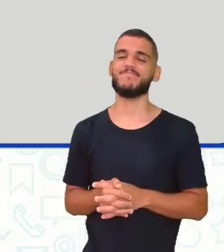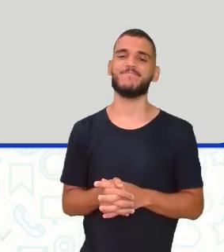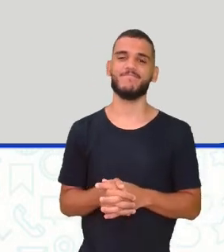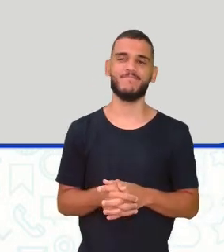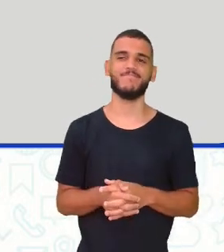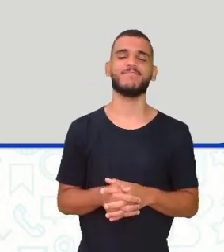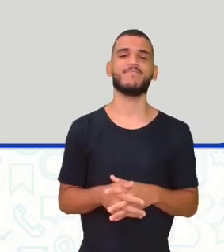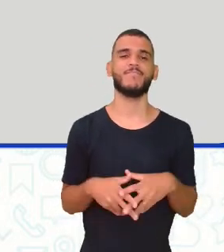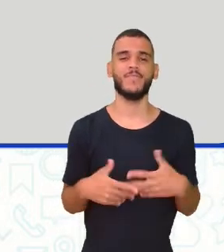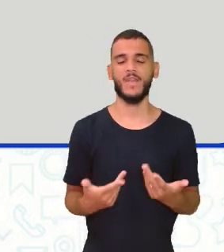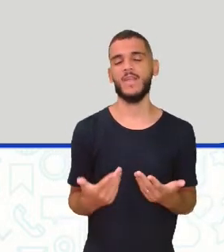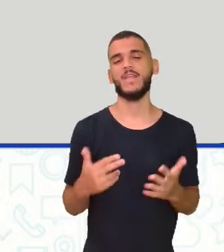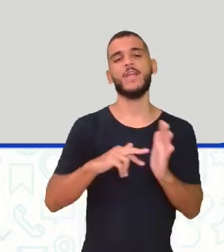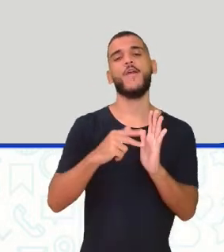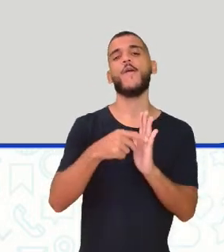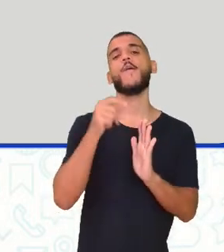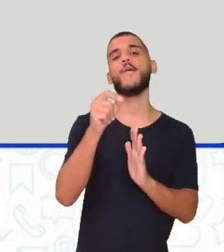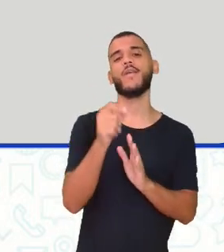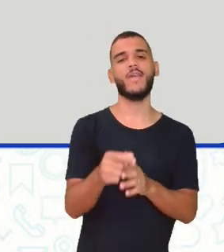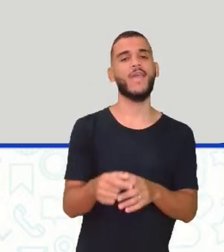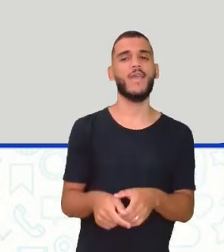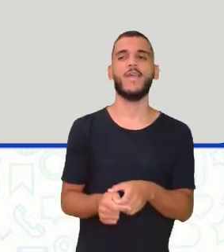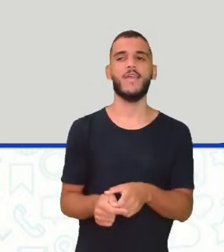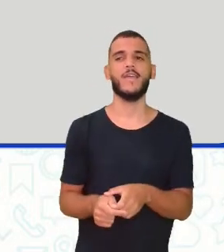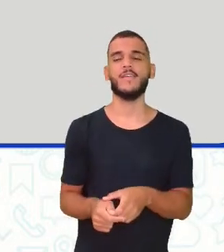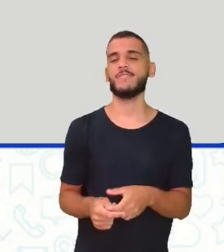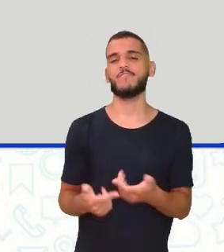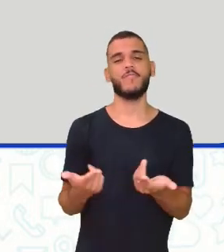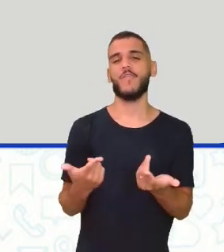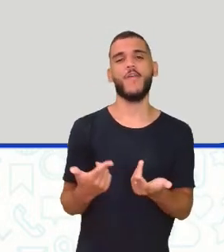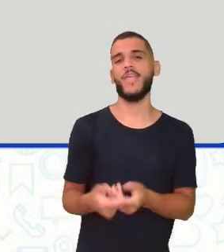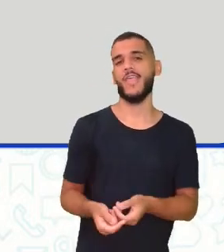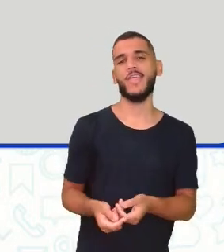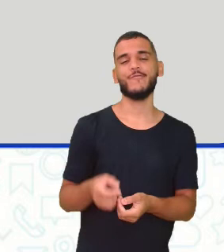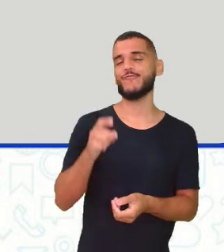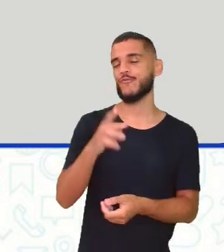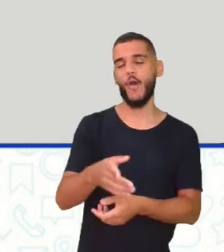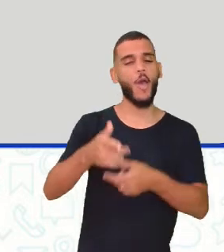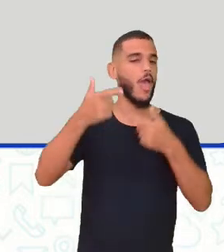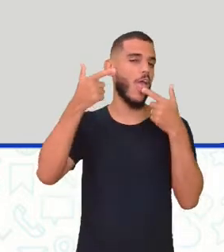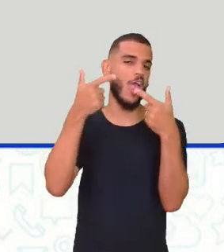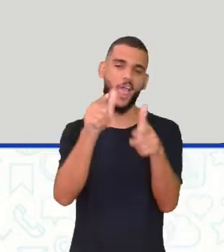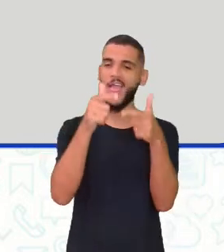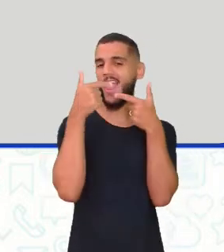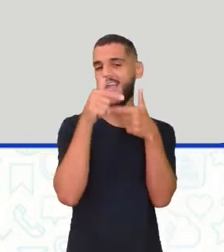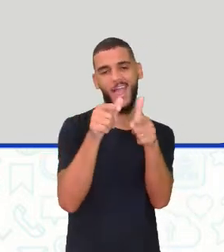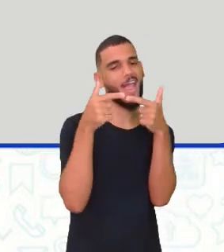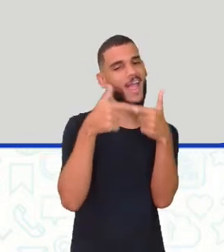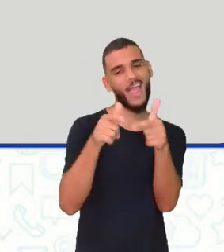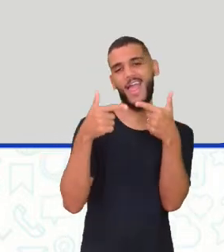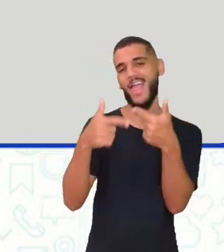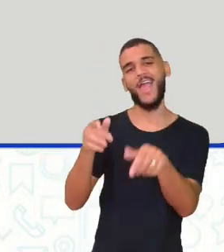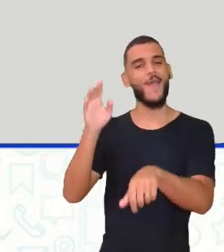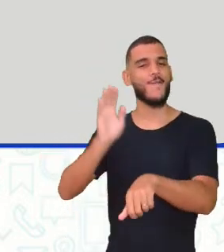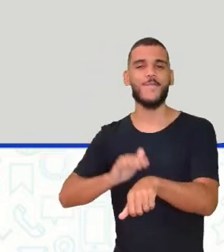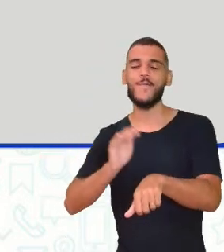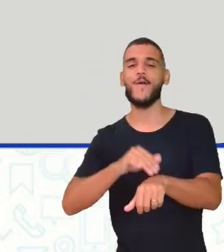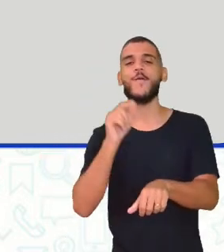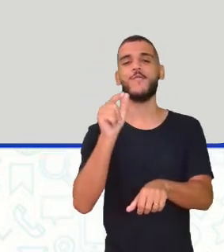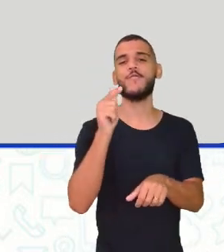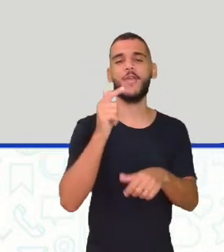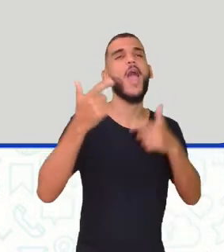significa, foi uma bagaceira, não é? Muito falado essa palavra, né? Foi uma bagaceira, não é? Significa, foi um momento onde